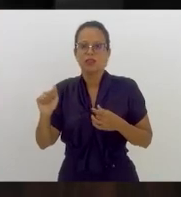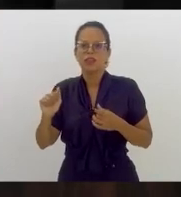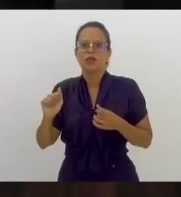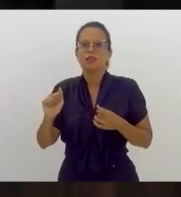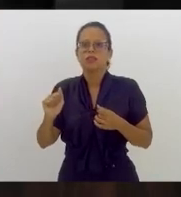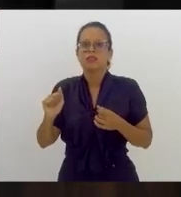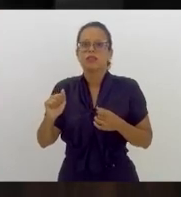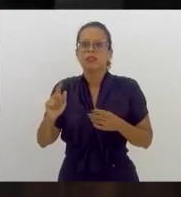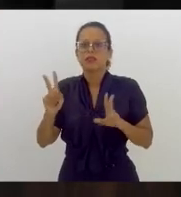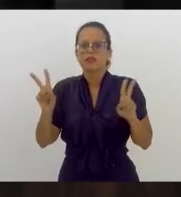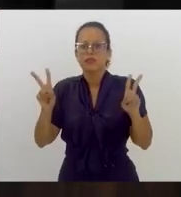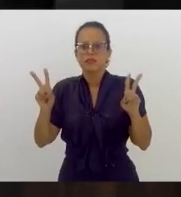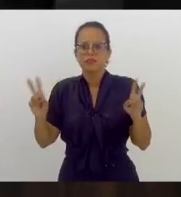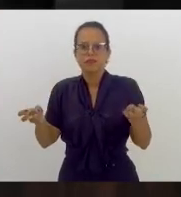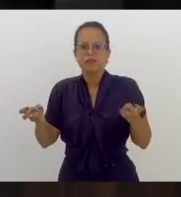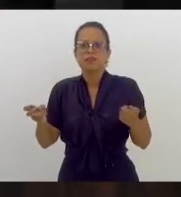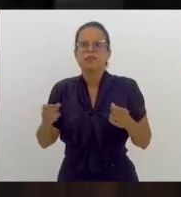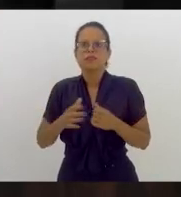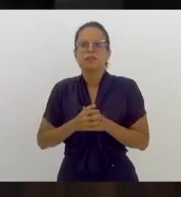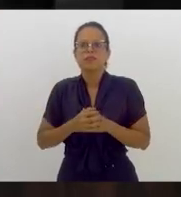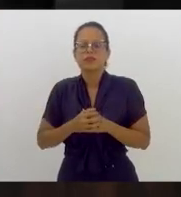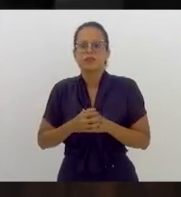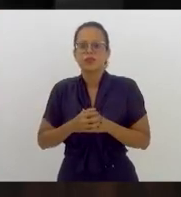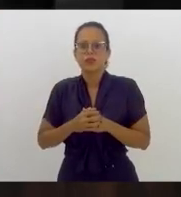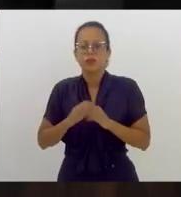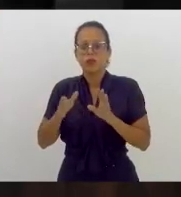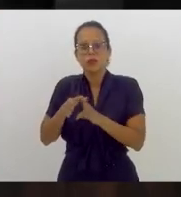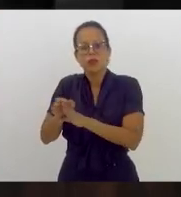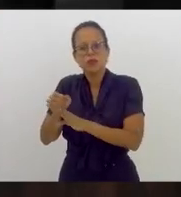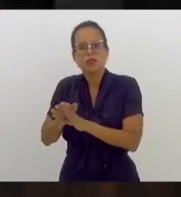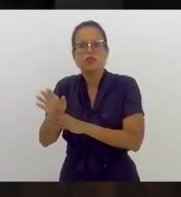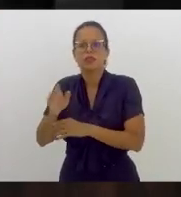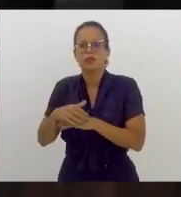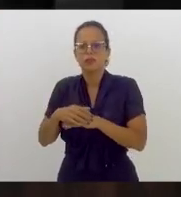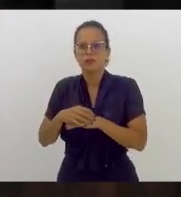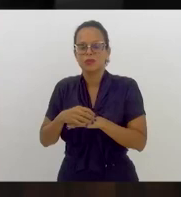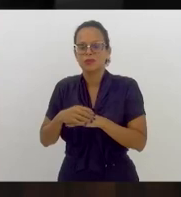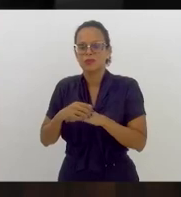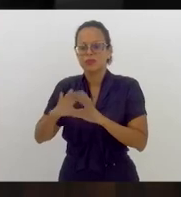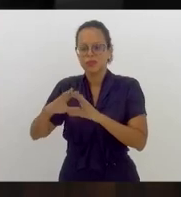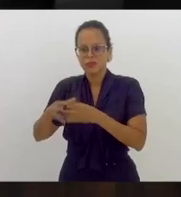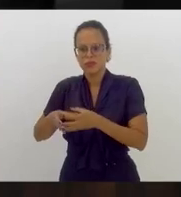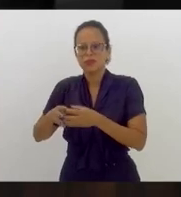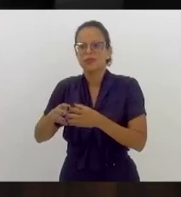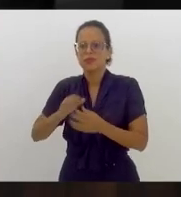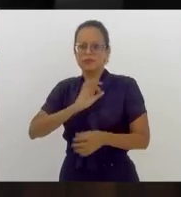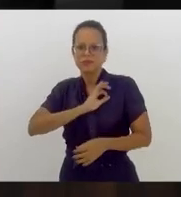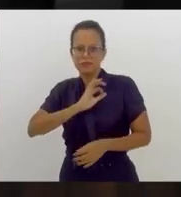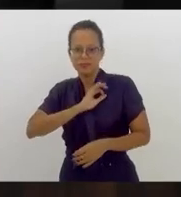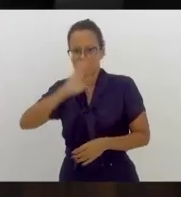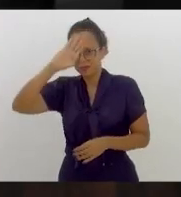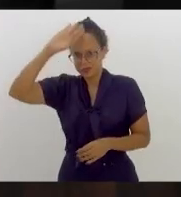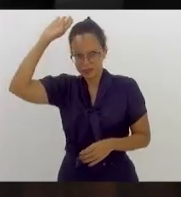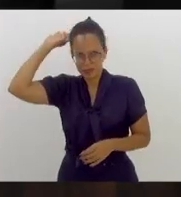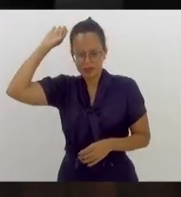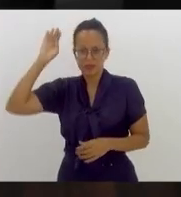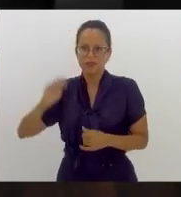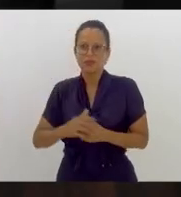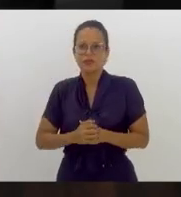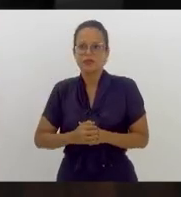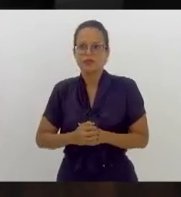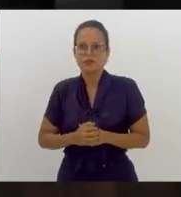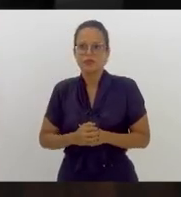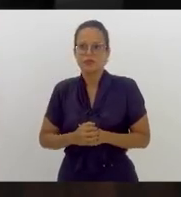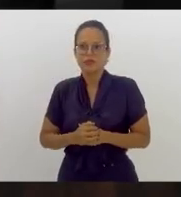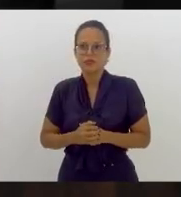de Disciplina da Comissão de Revisão Disciplinar da Polícia Militar e do Corpo de Bombeiros do Estado do Rio de Janeiro e da outras providências, pendendo de parecer da